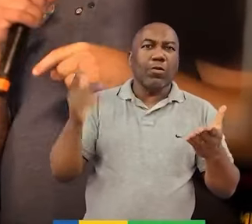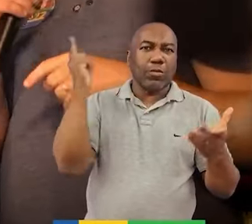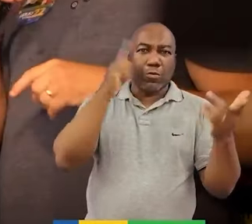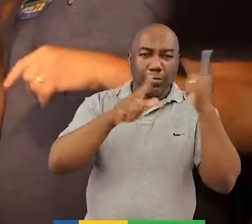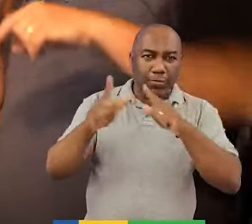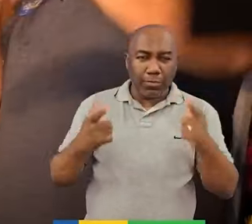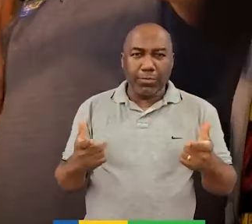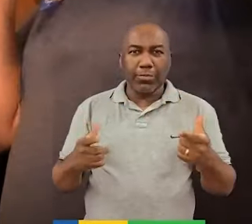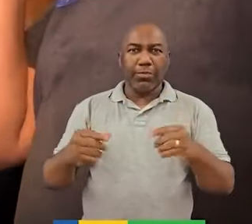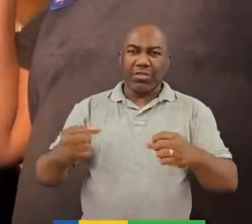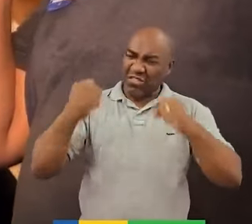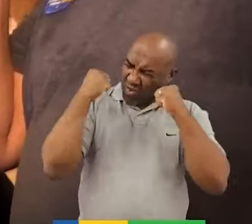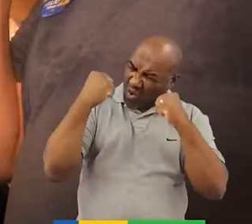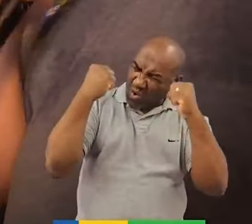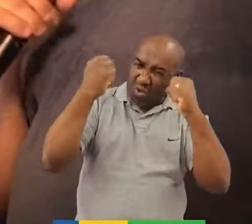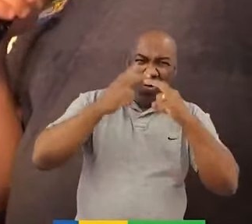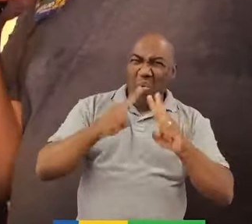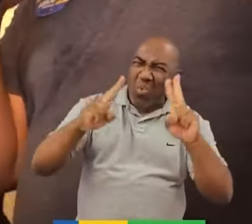homens, um beijo das mulheres!